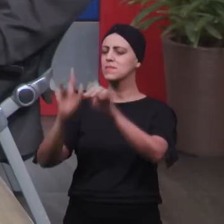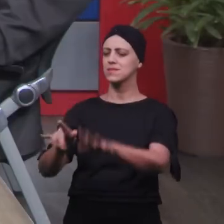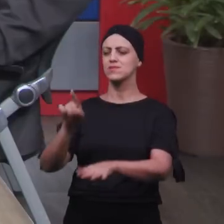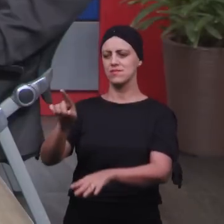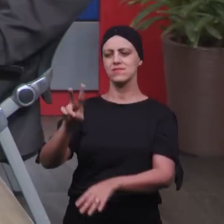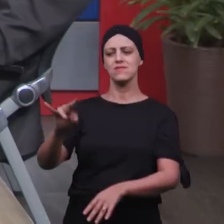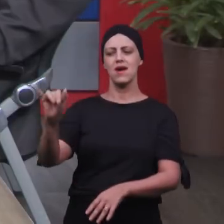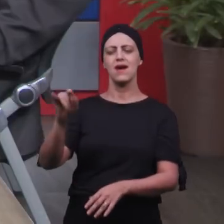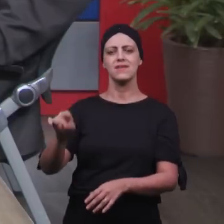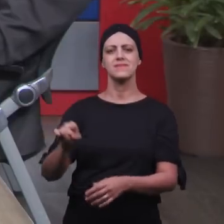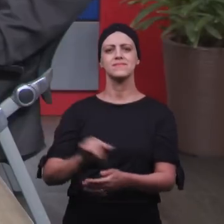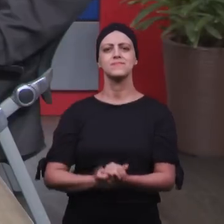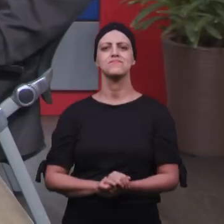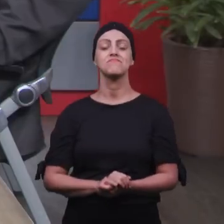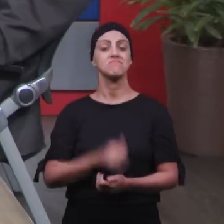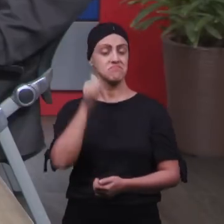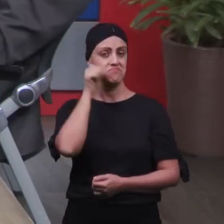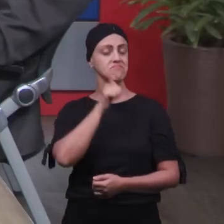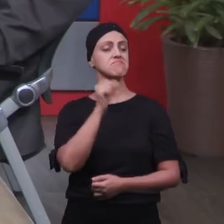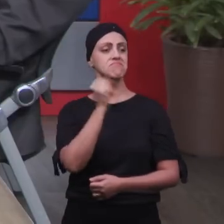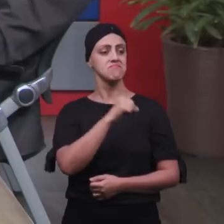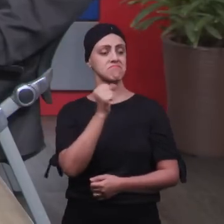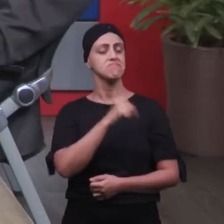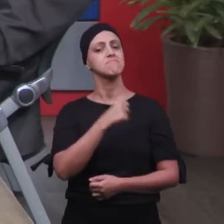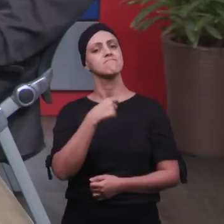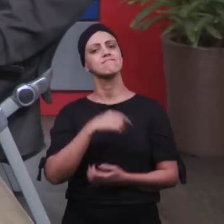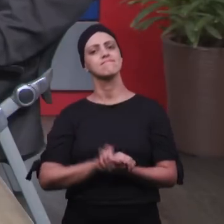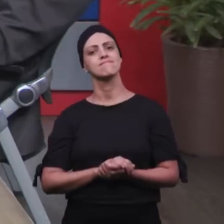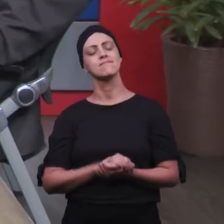fez o jejum, fez a madrugada e foi.